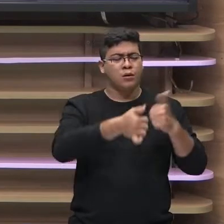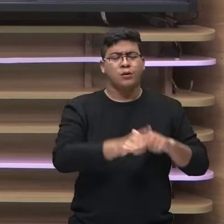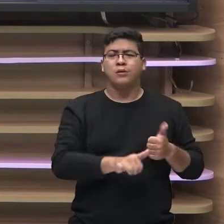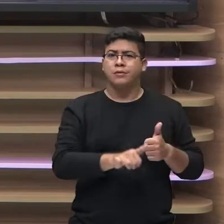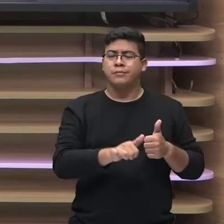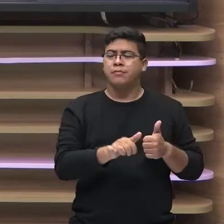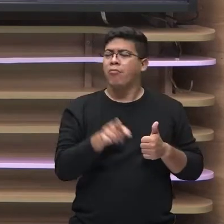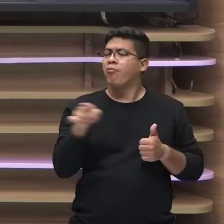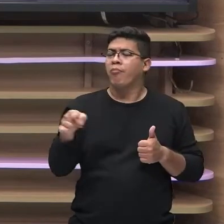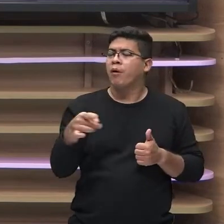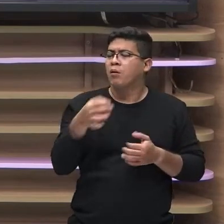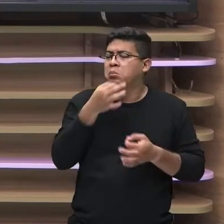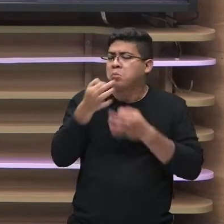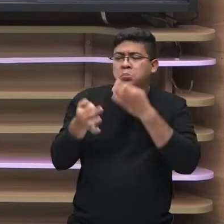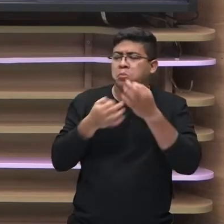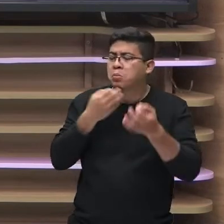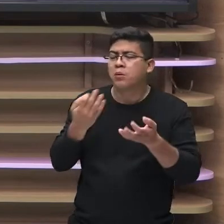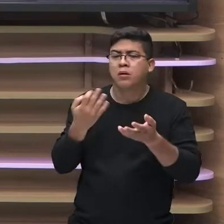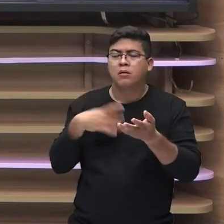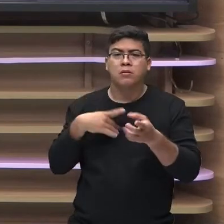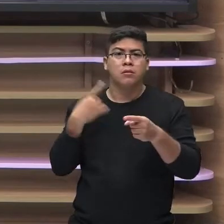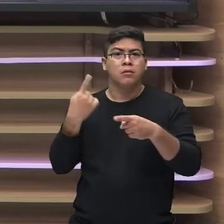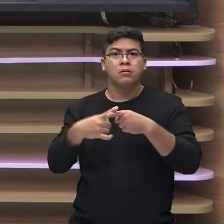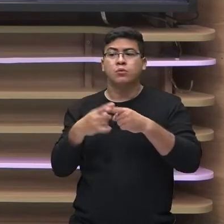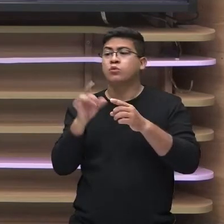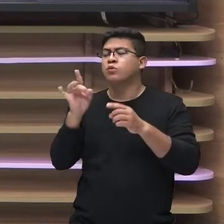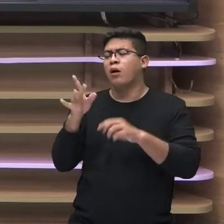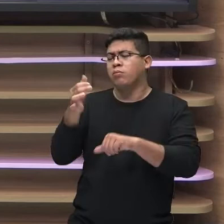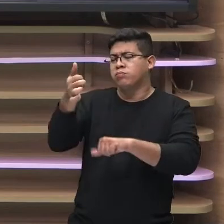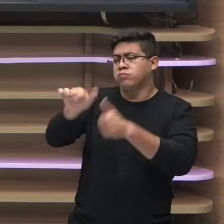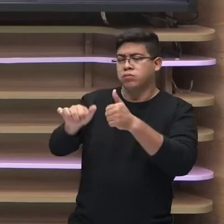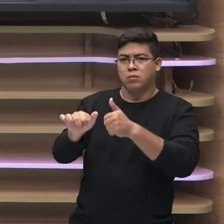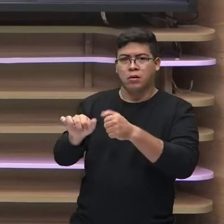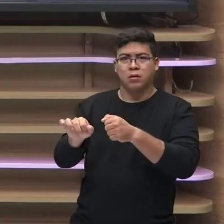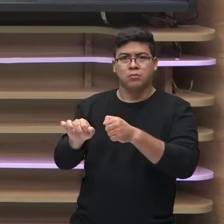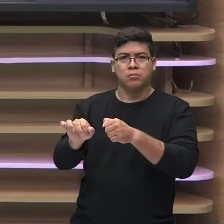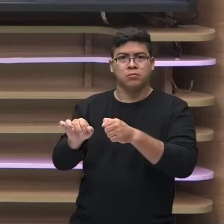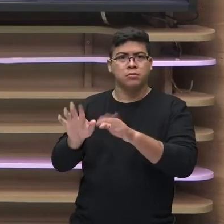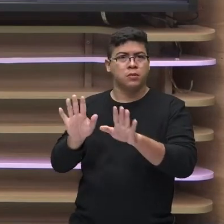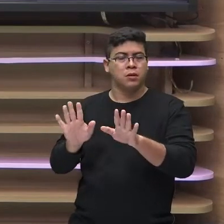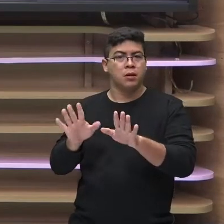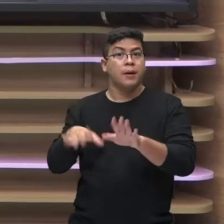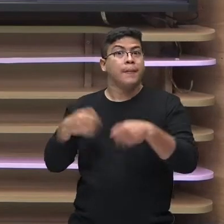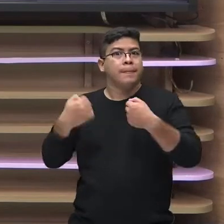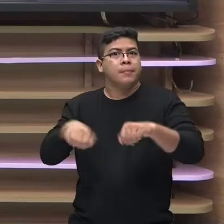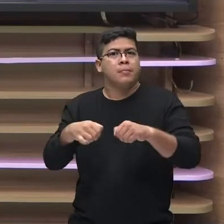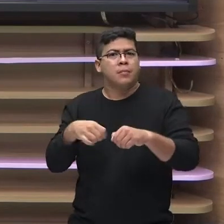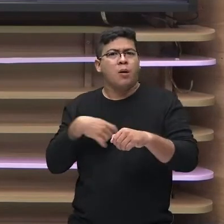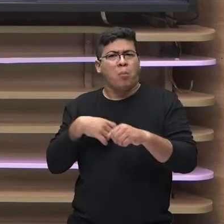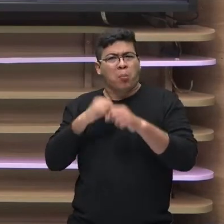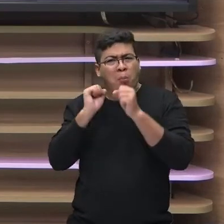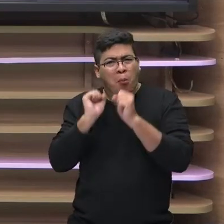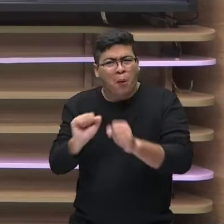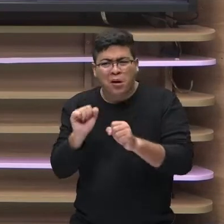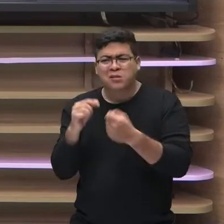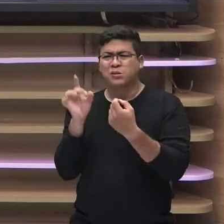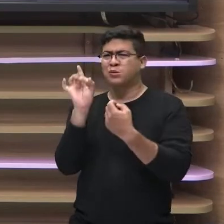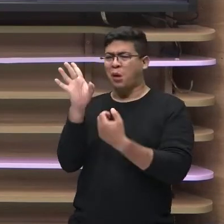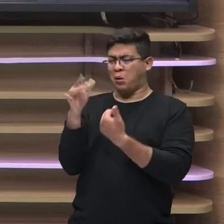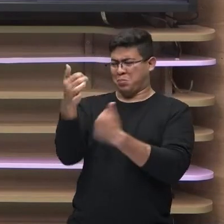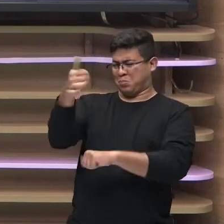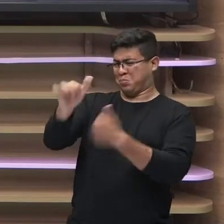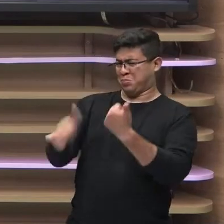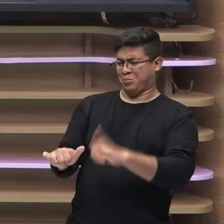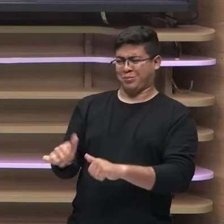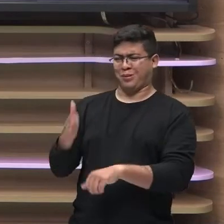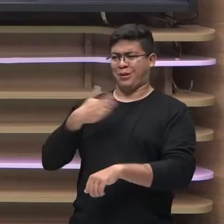Caso contrário, você não está sendo justo. Você só está julgando o ato, sim, ponto final. Assim como Deus é compassivo,